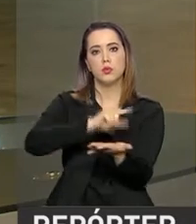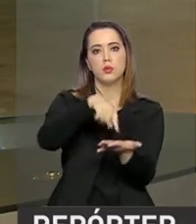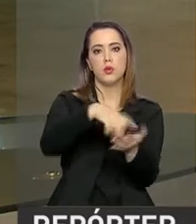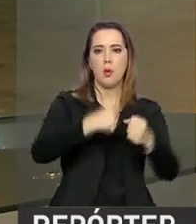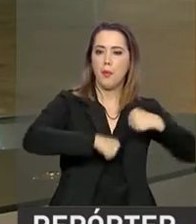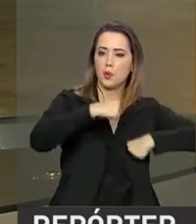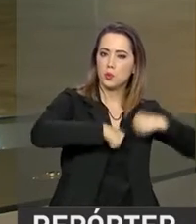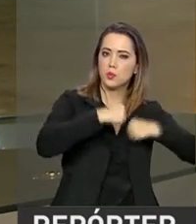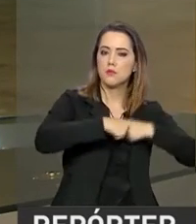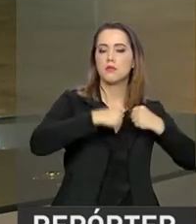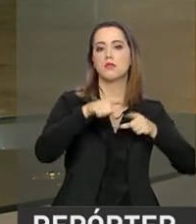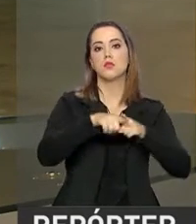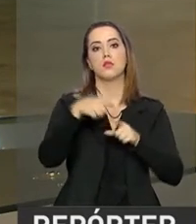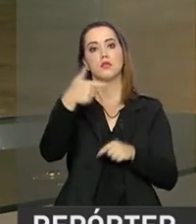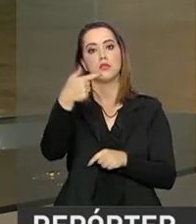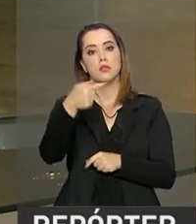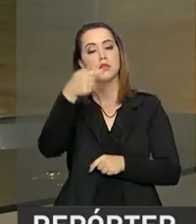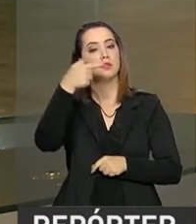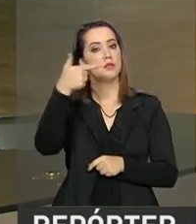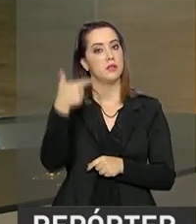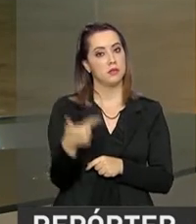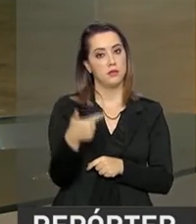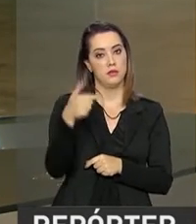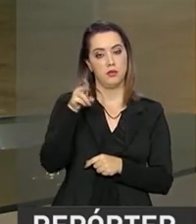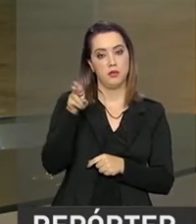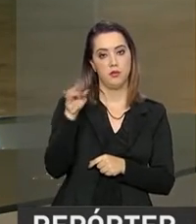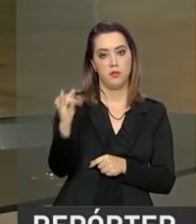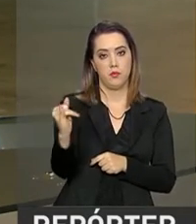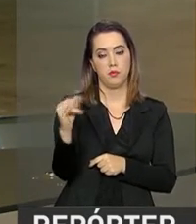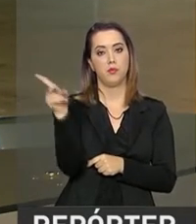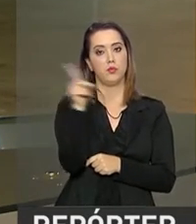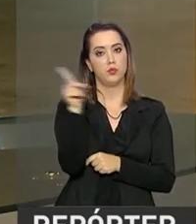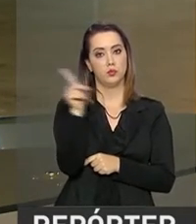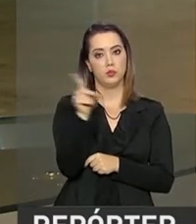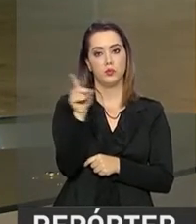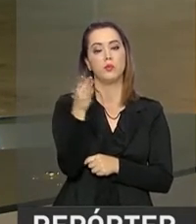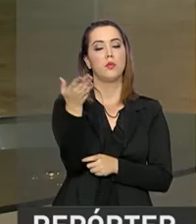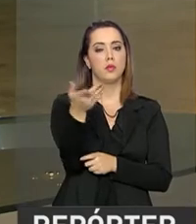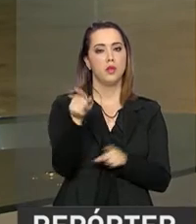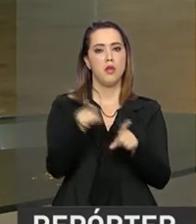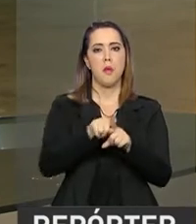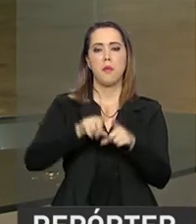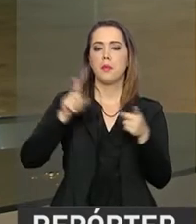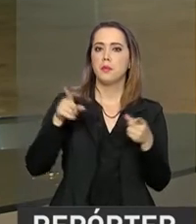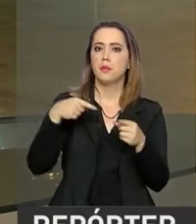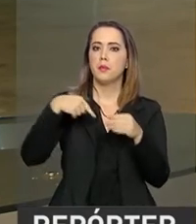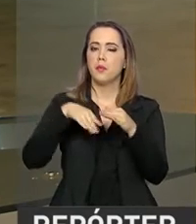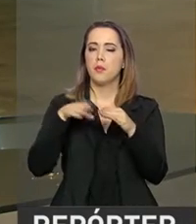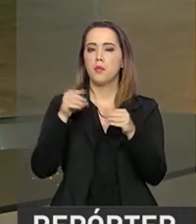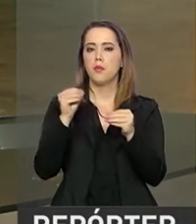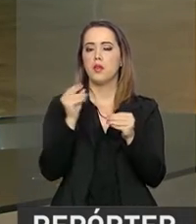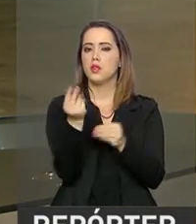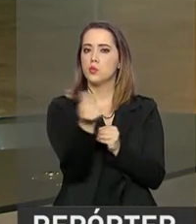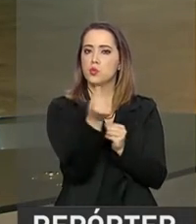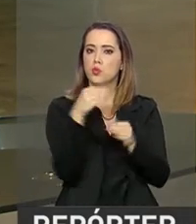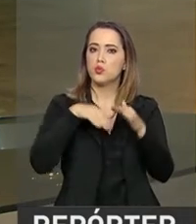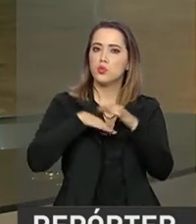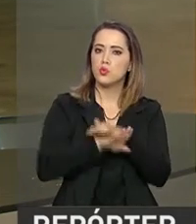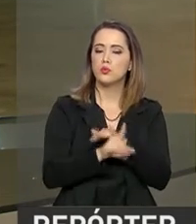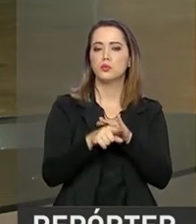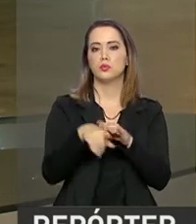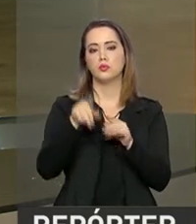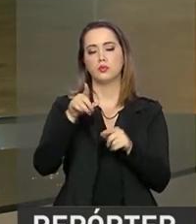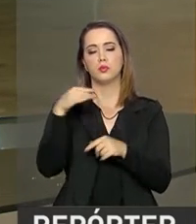somou 72 Milhões de Dólares das reservas internacionais mantidas pelo banco central em